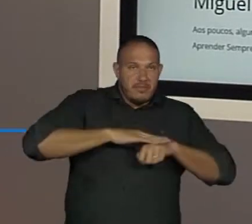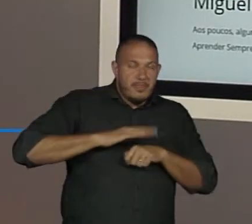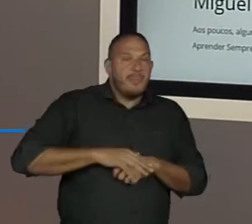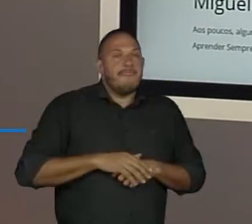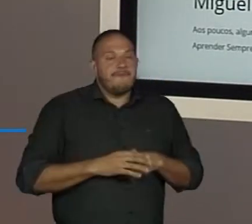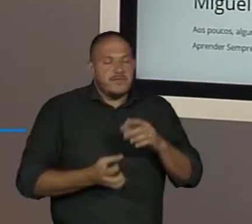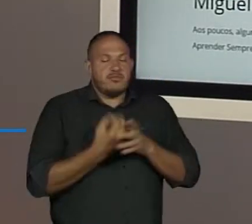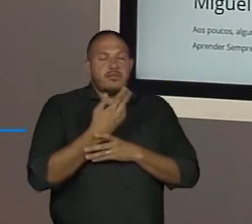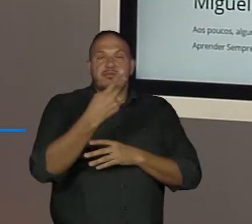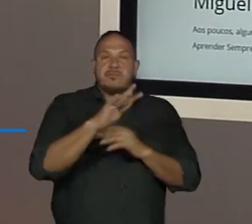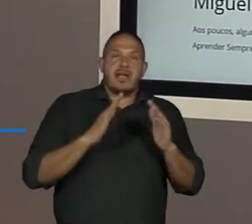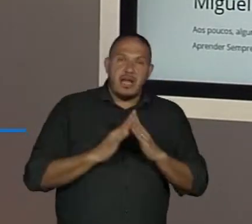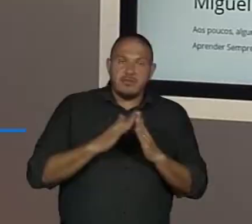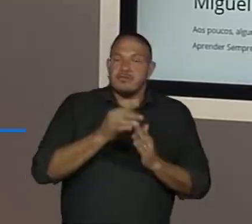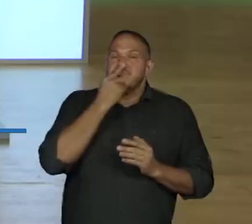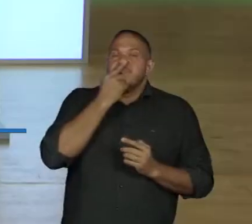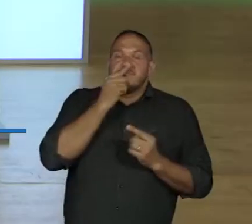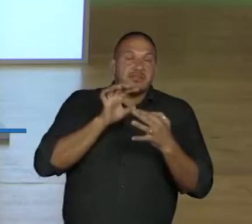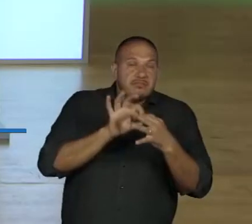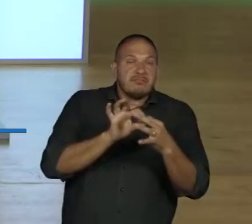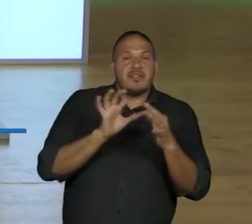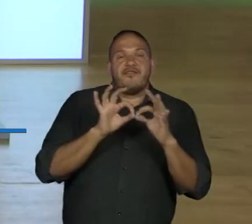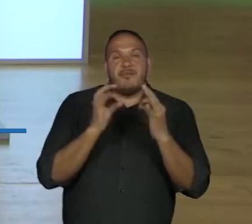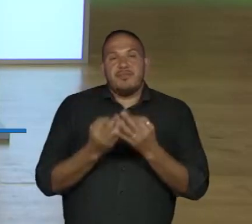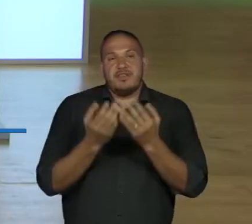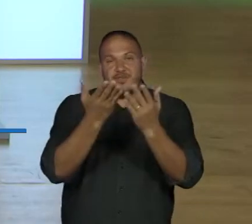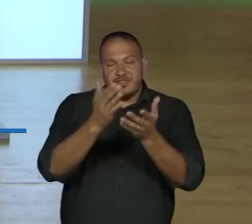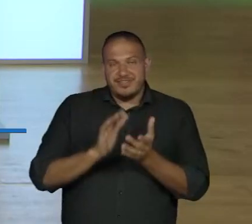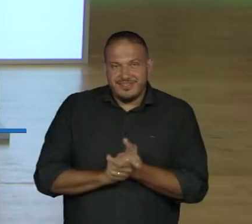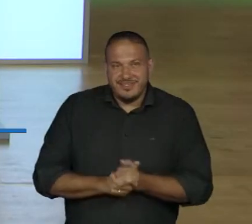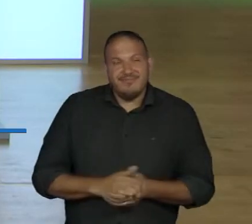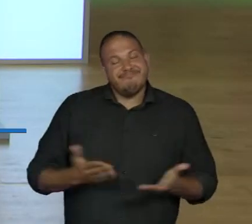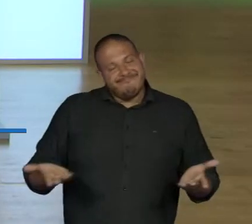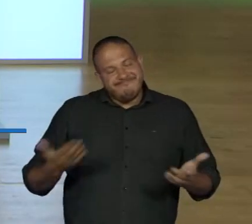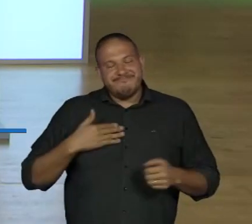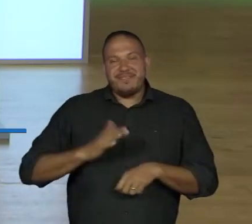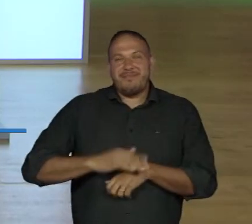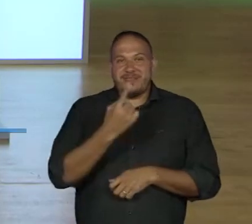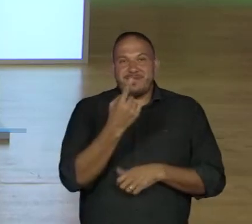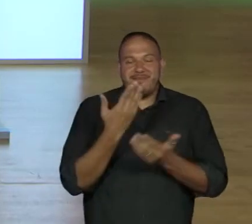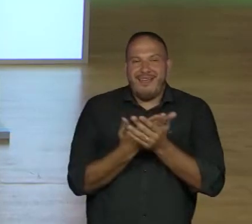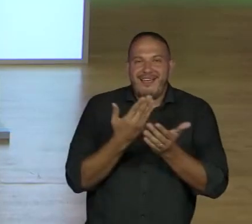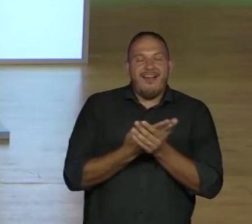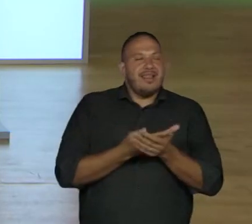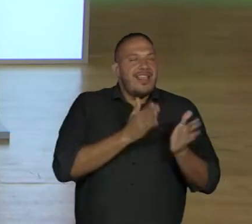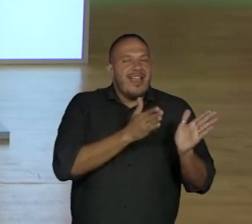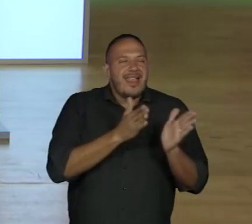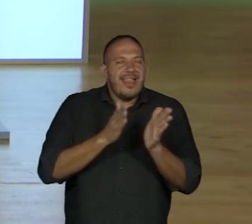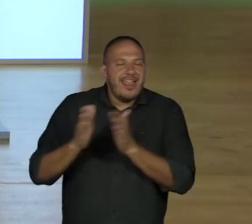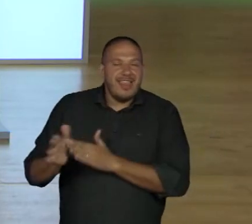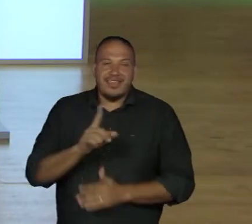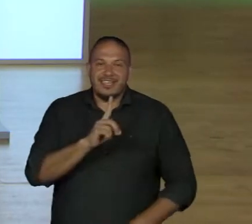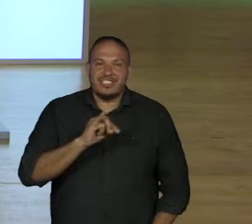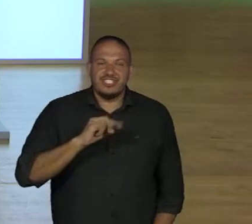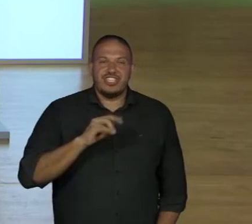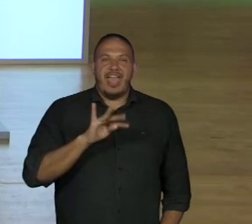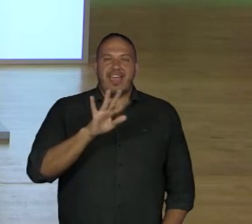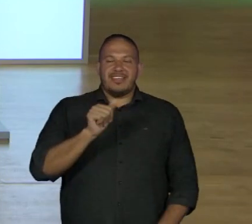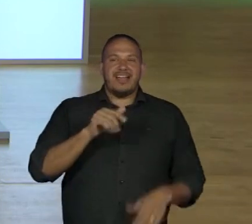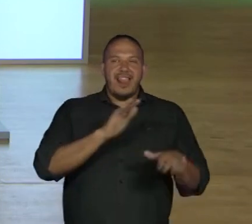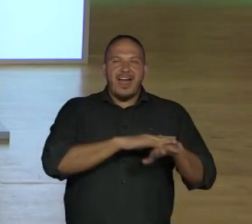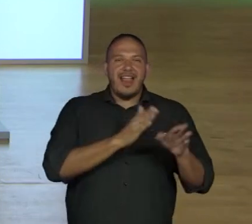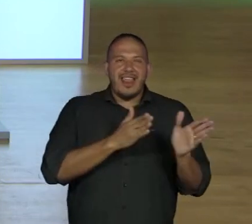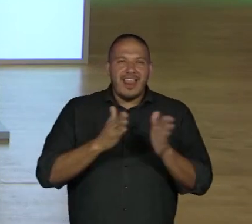e divulgarem para a família de vocês. Então, essa foi mais uma aula da sequência didática, né, professora? Isso, vai lá, tome